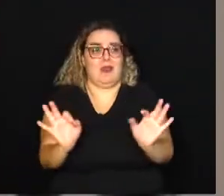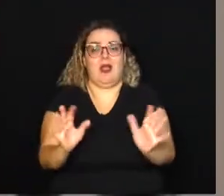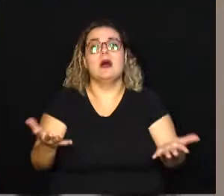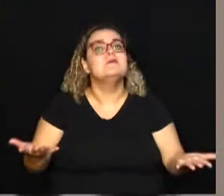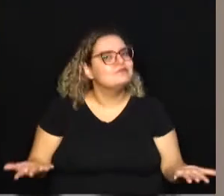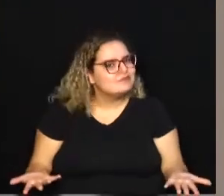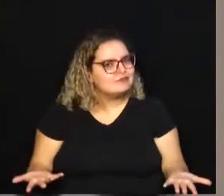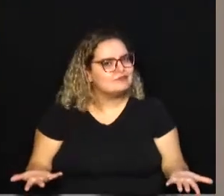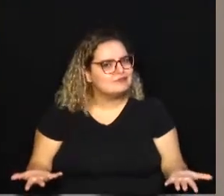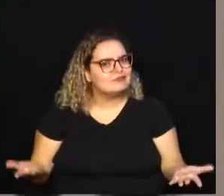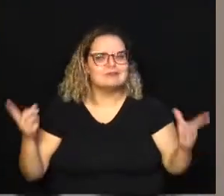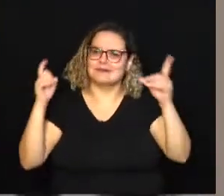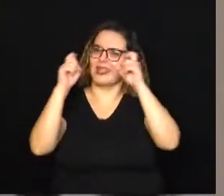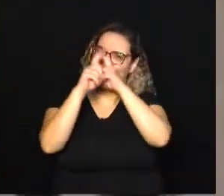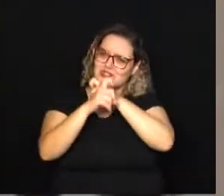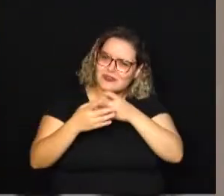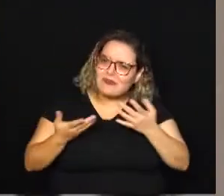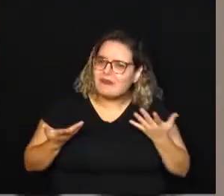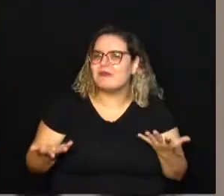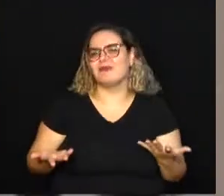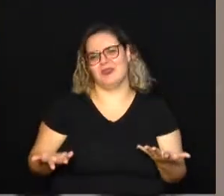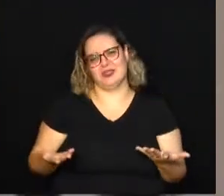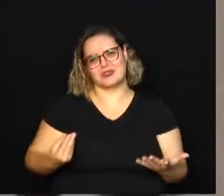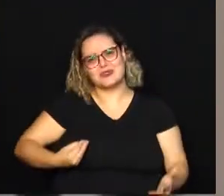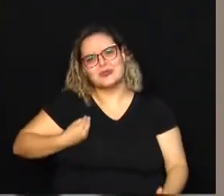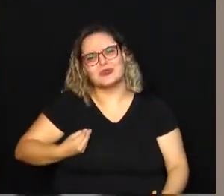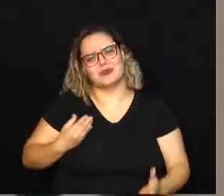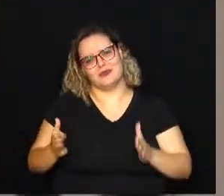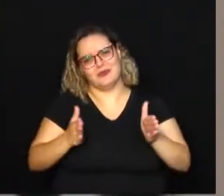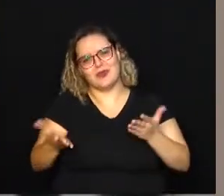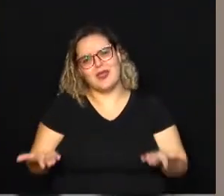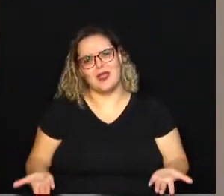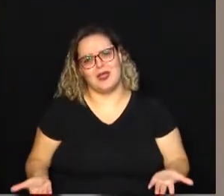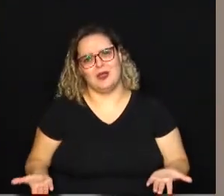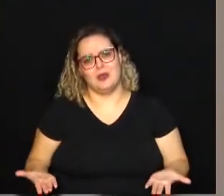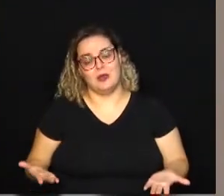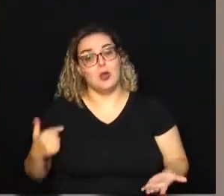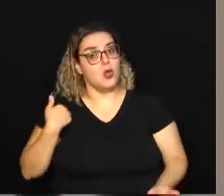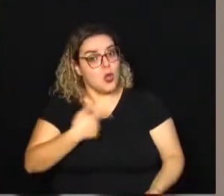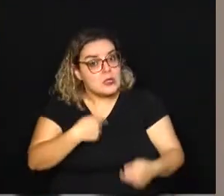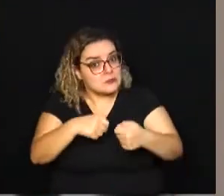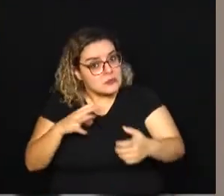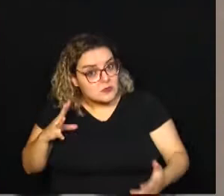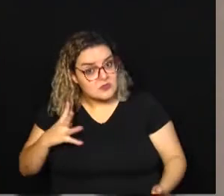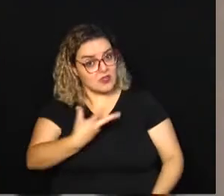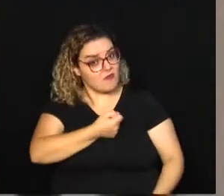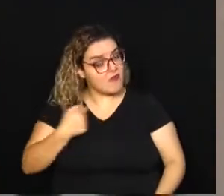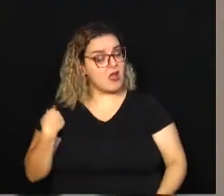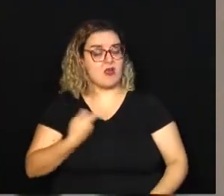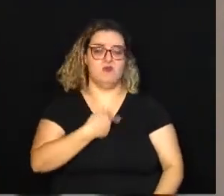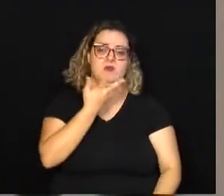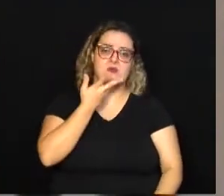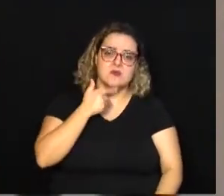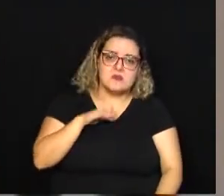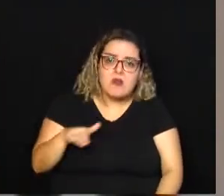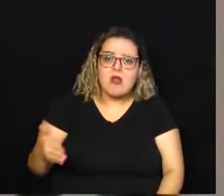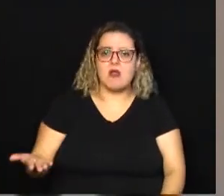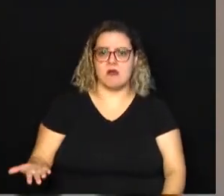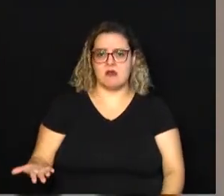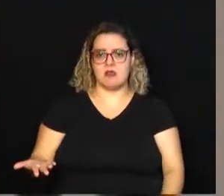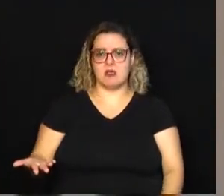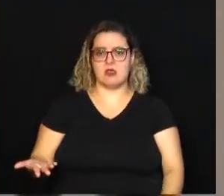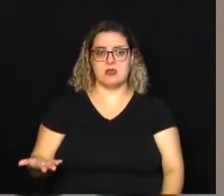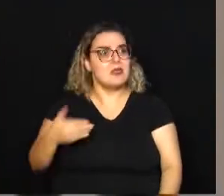uma situação muito difícil que a gente está vivendo. Nós temos que salvar as nossas crianças, nós temos que, muito mais